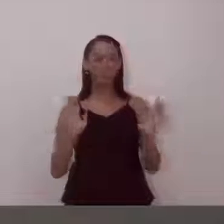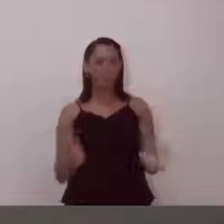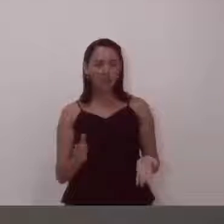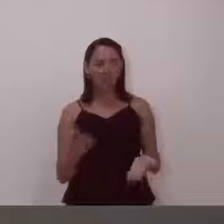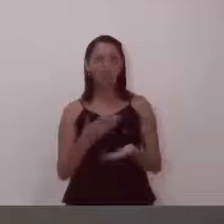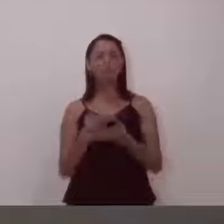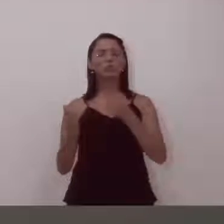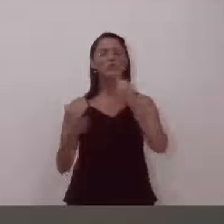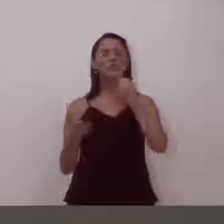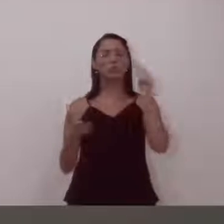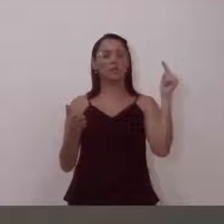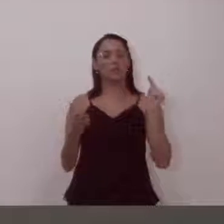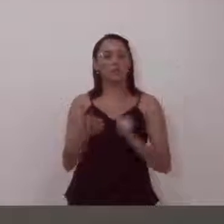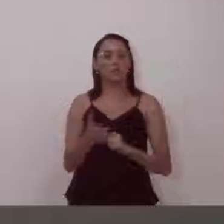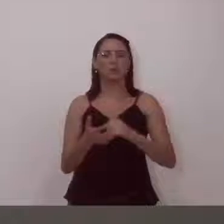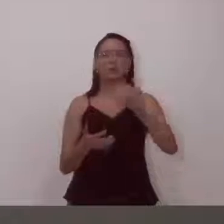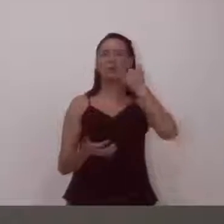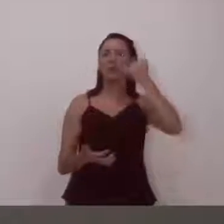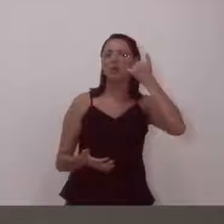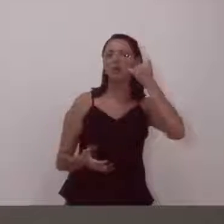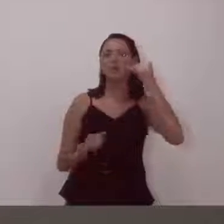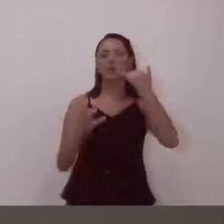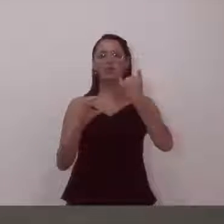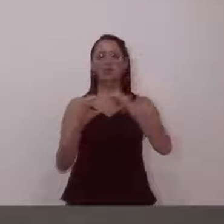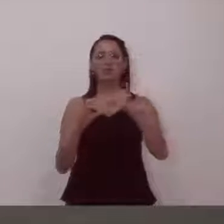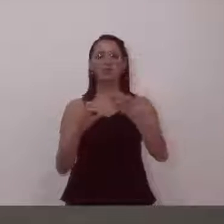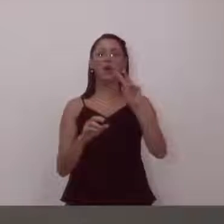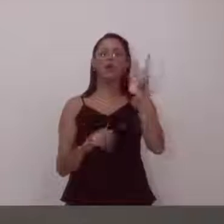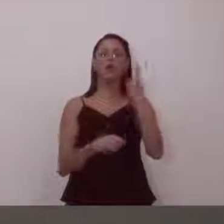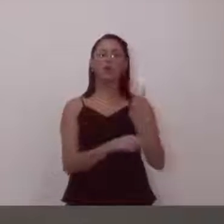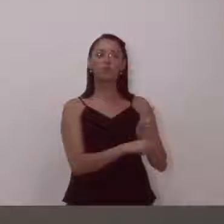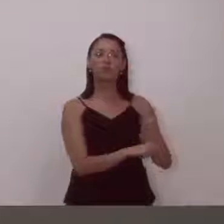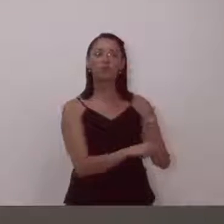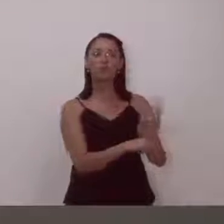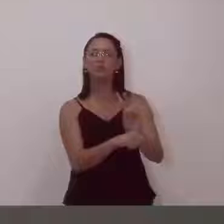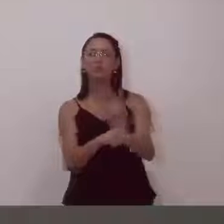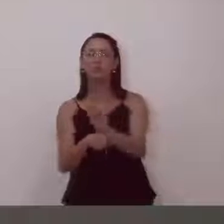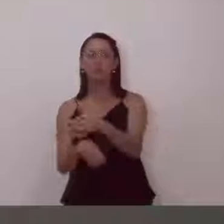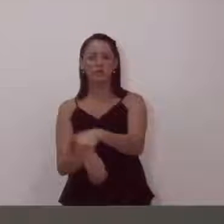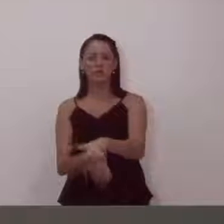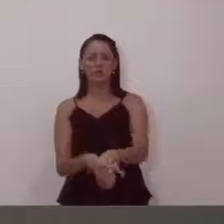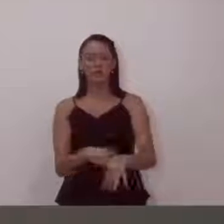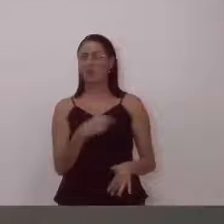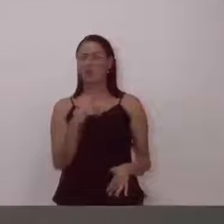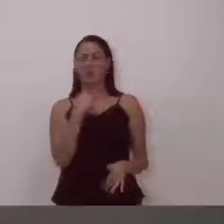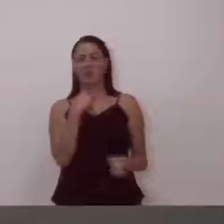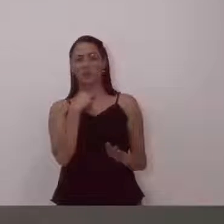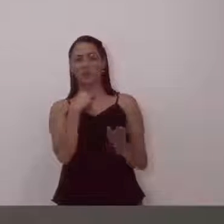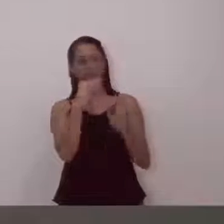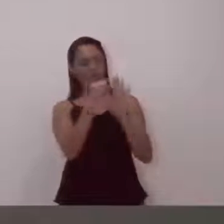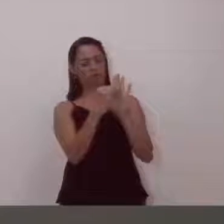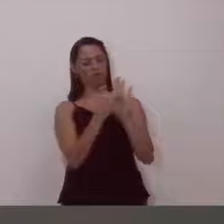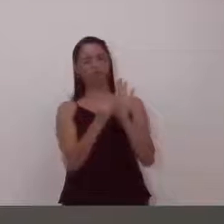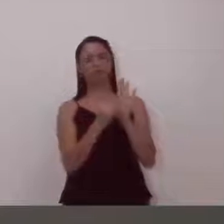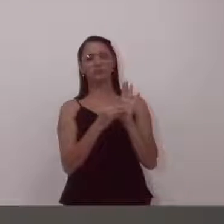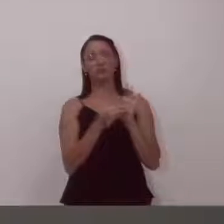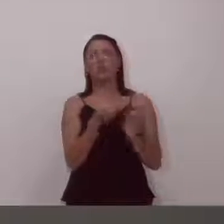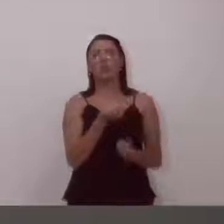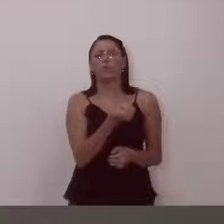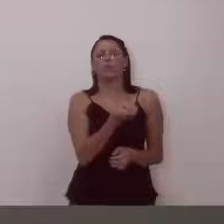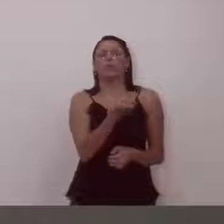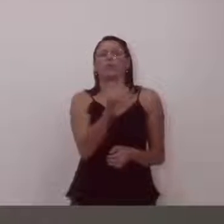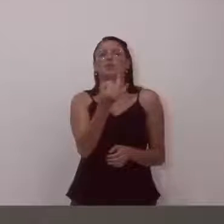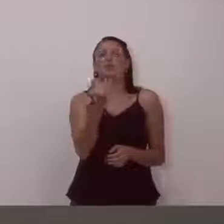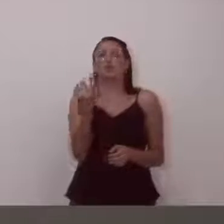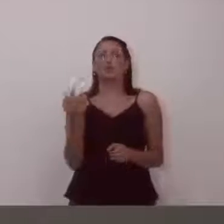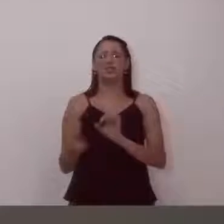de denúncias, através de telefone, e-mail ou da própria fiscalização na rua. Não é possível mencionar exatamente a quantidade originada de